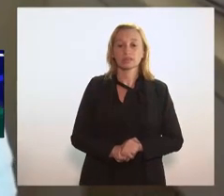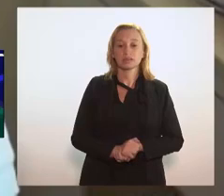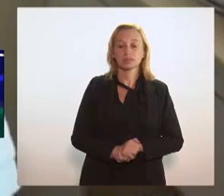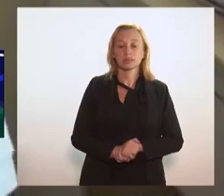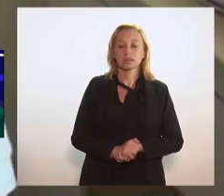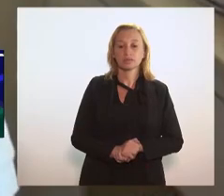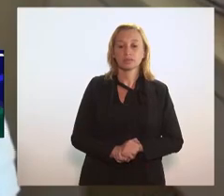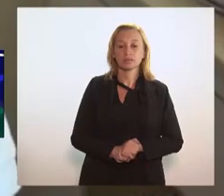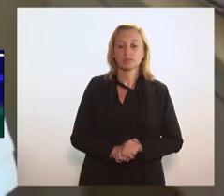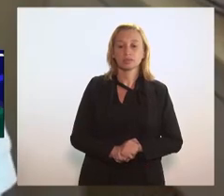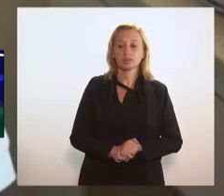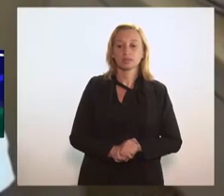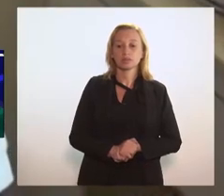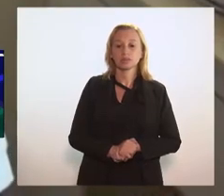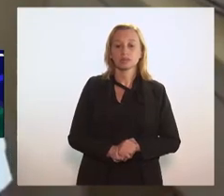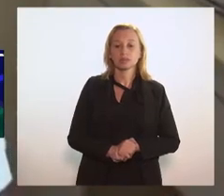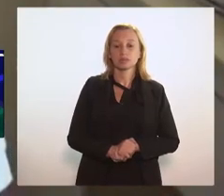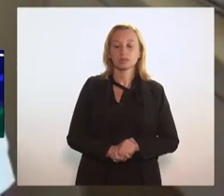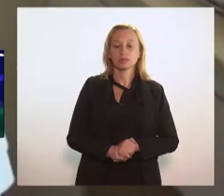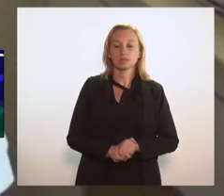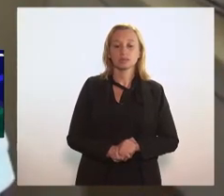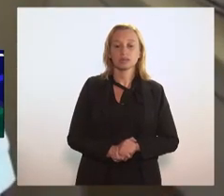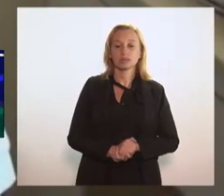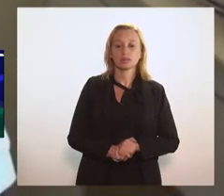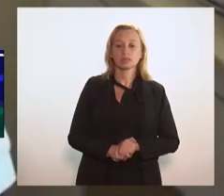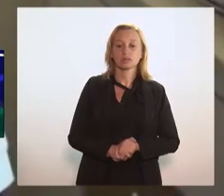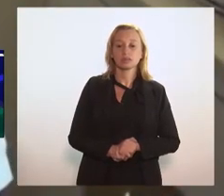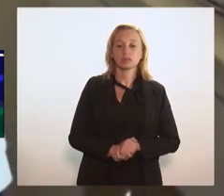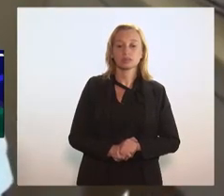com 5, com 6,